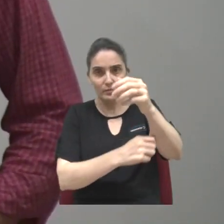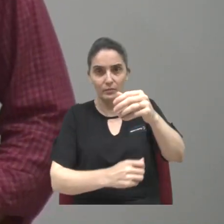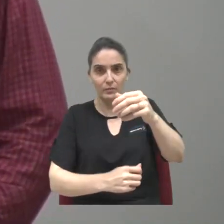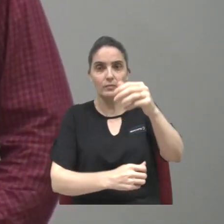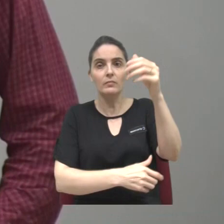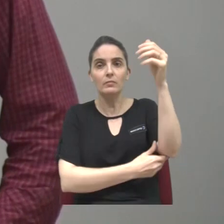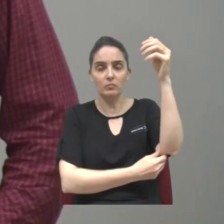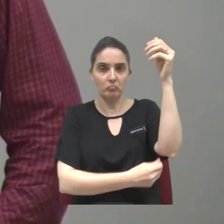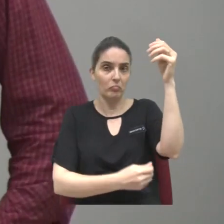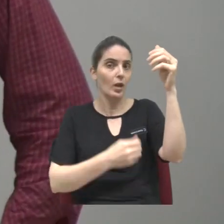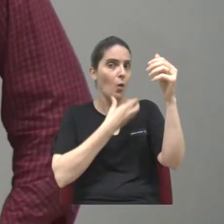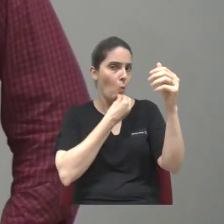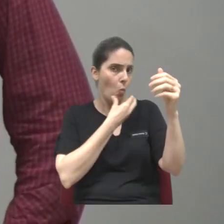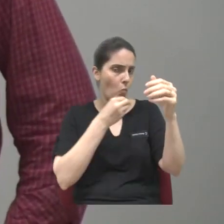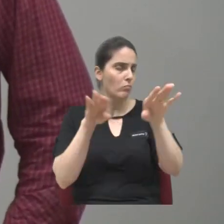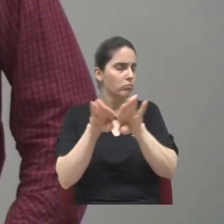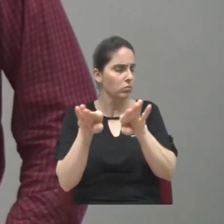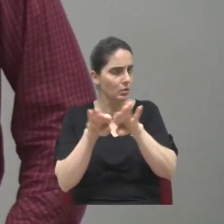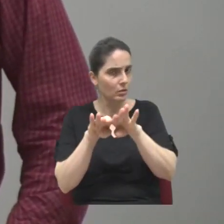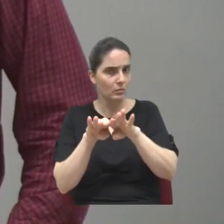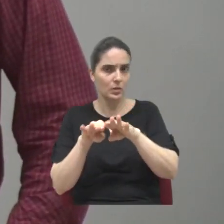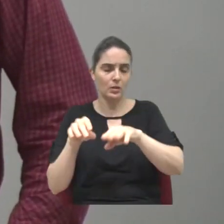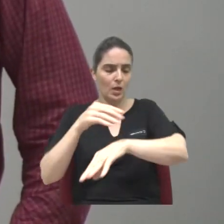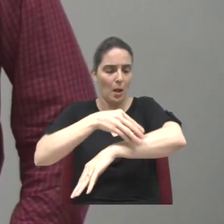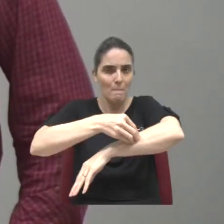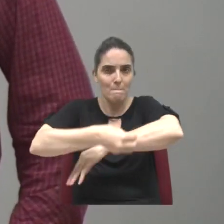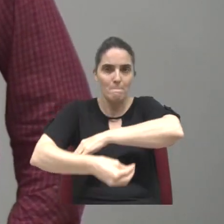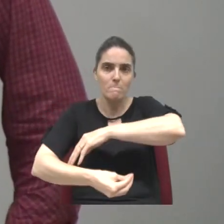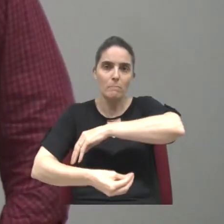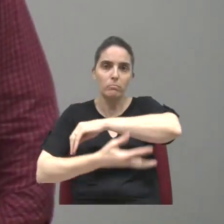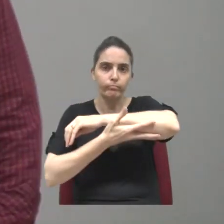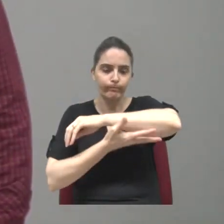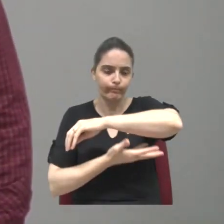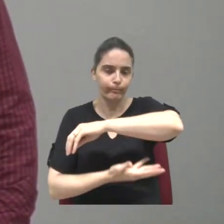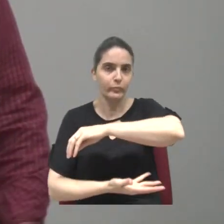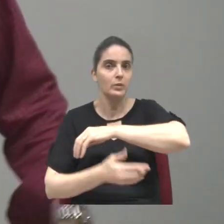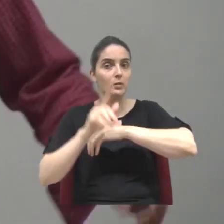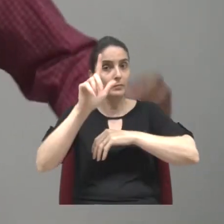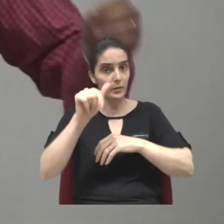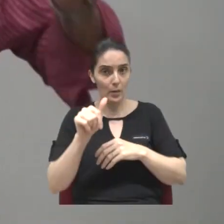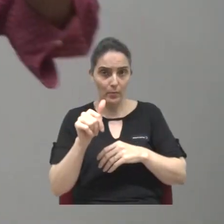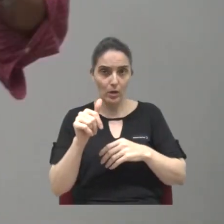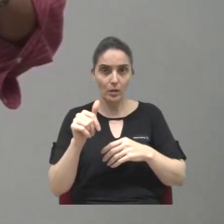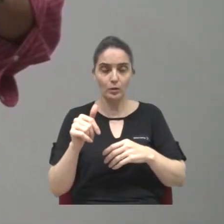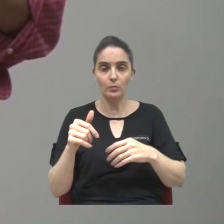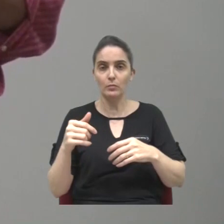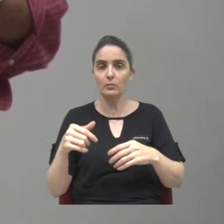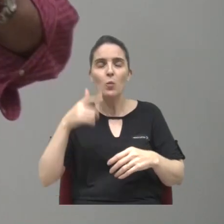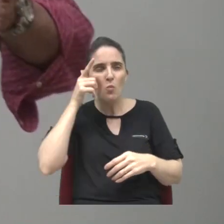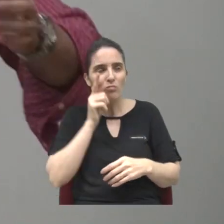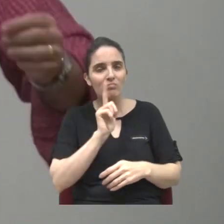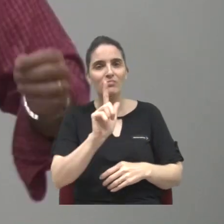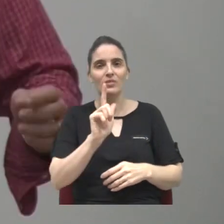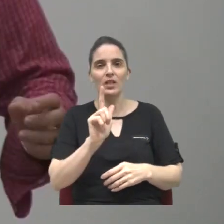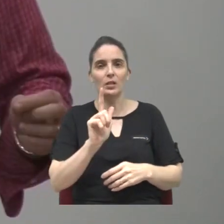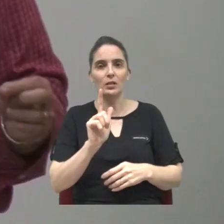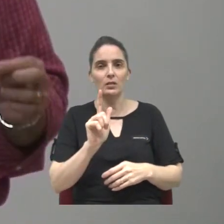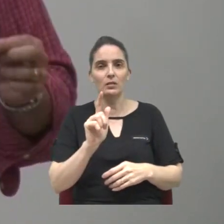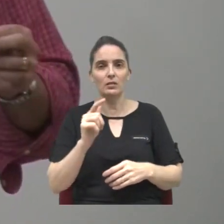também, um excesso de pele, que depois que você conseguiu a primeira etapa, que é a cirurgia